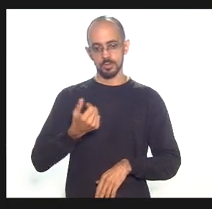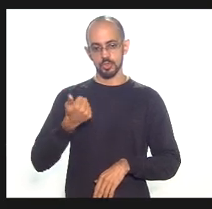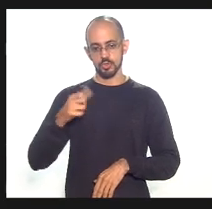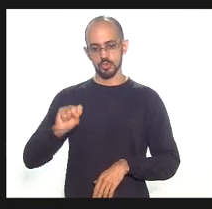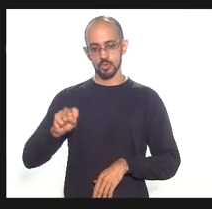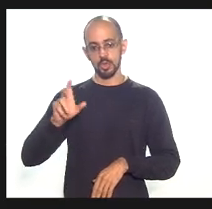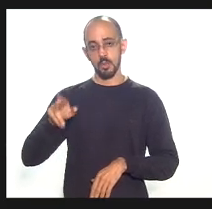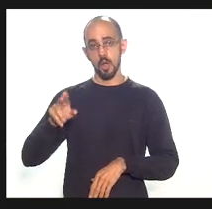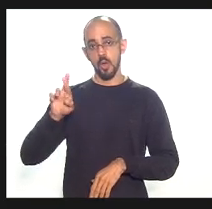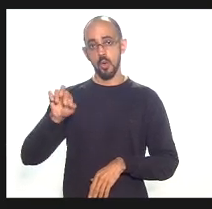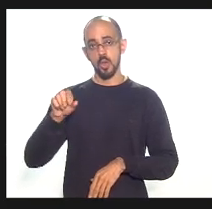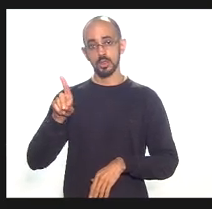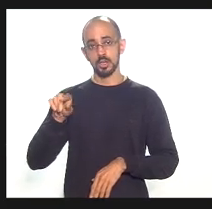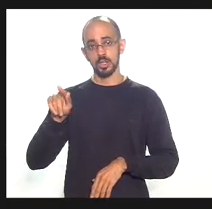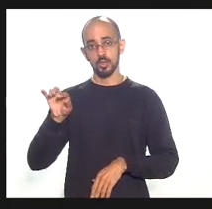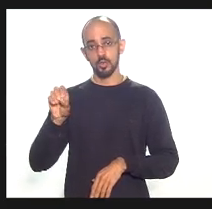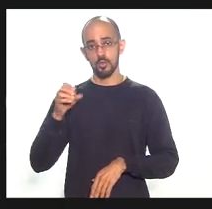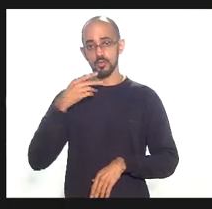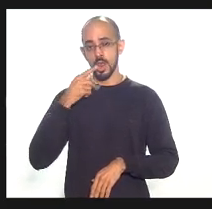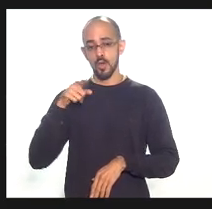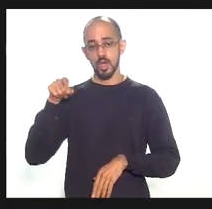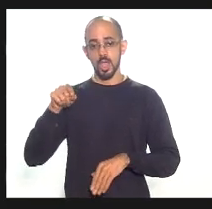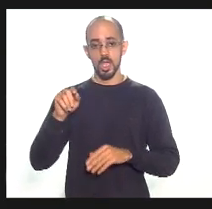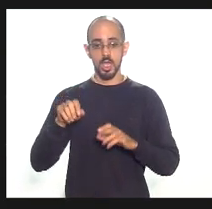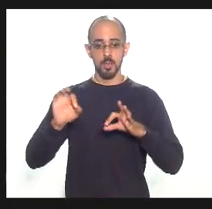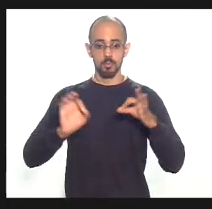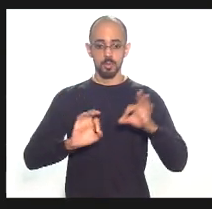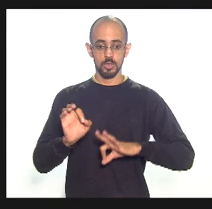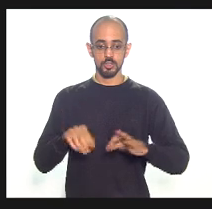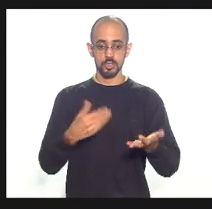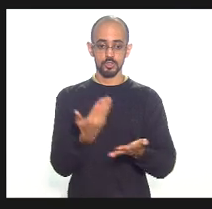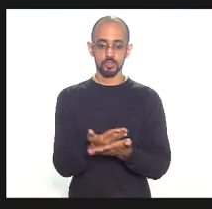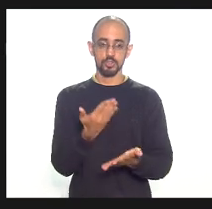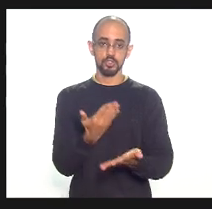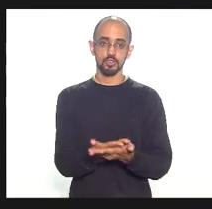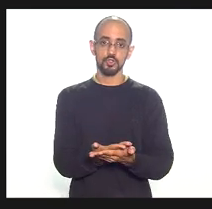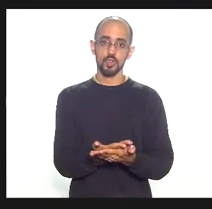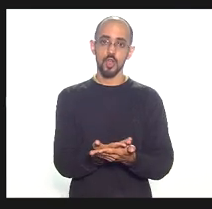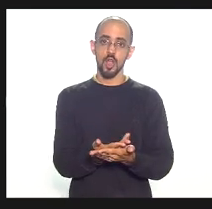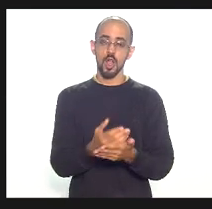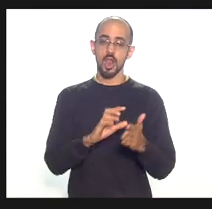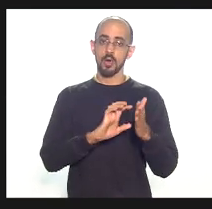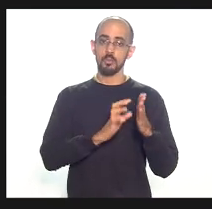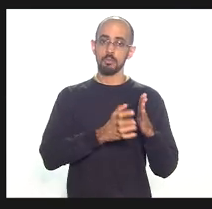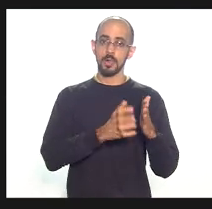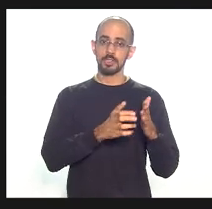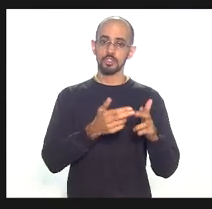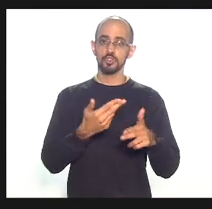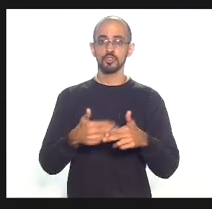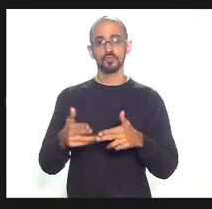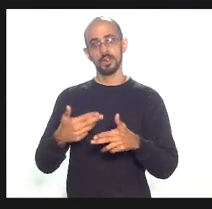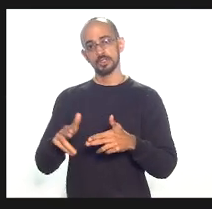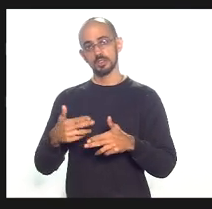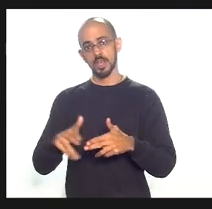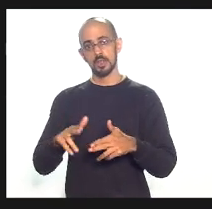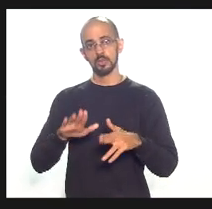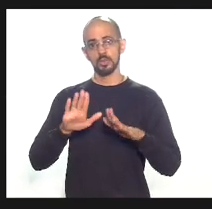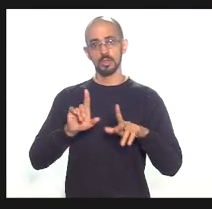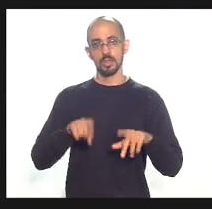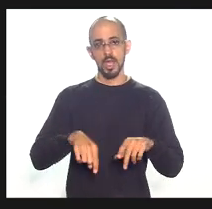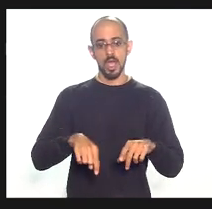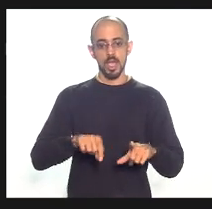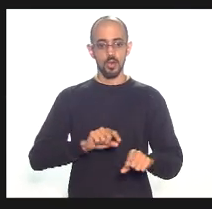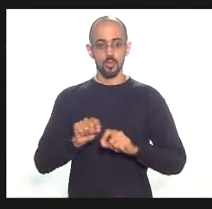Amorim mencionou é um projeto de escola com partido maquiado de uma forma muito com muita